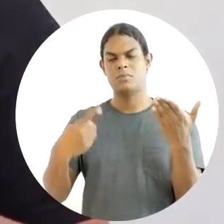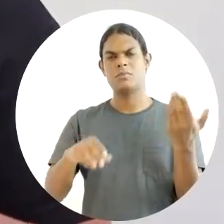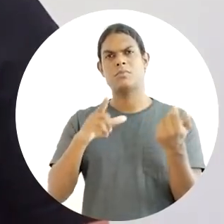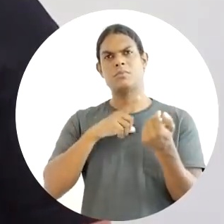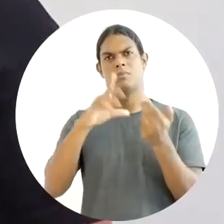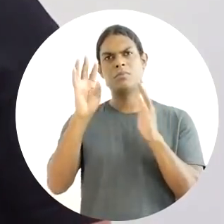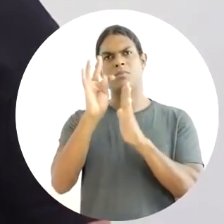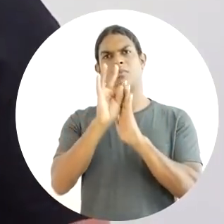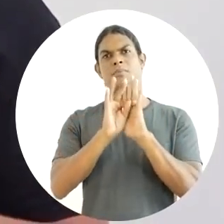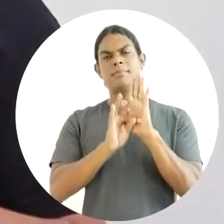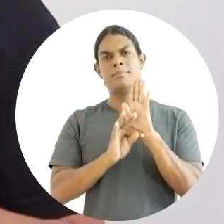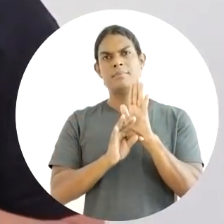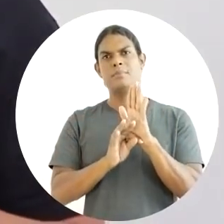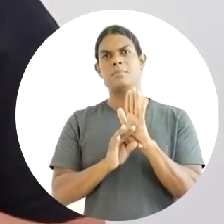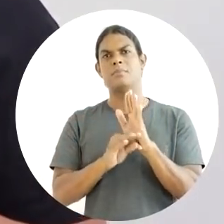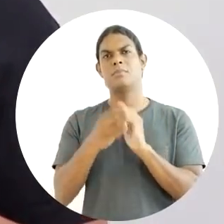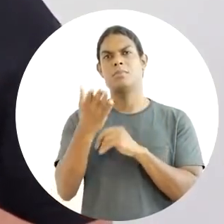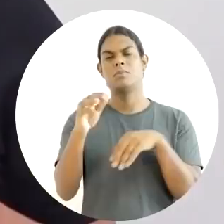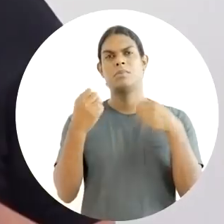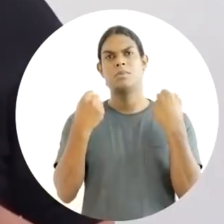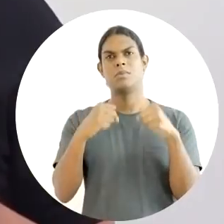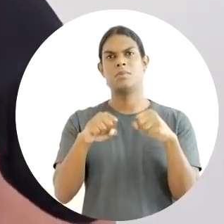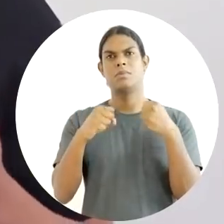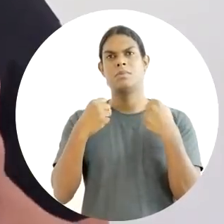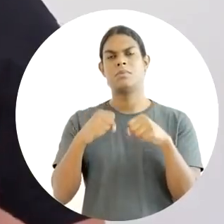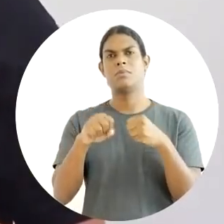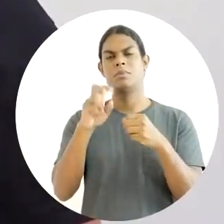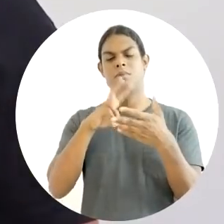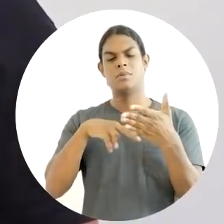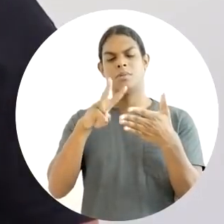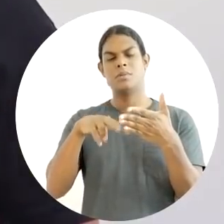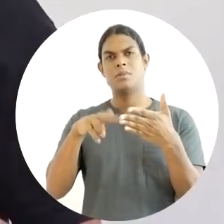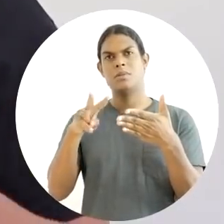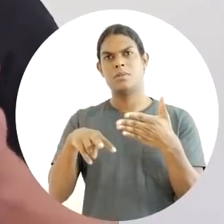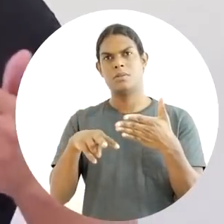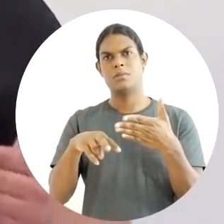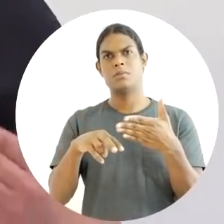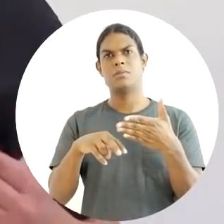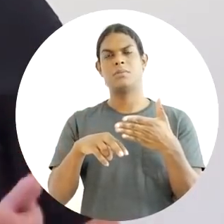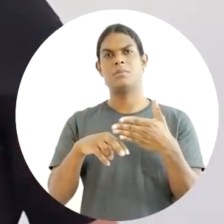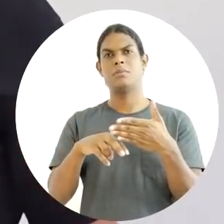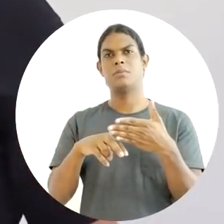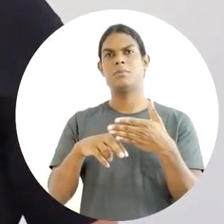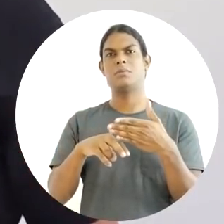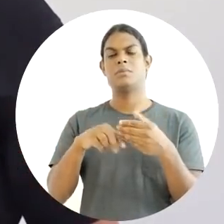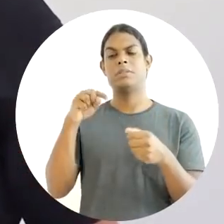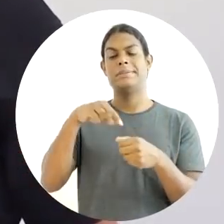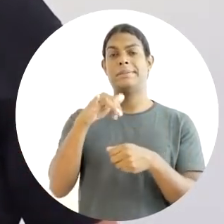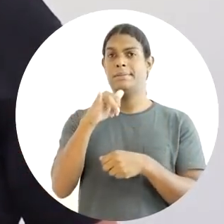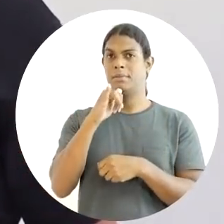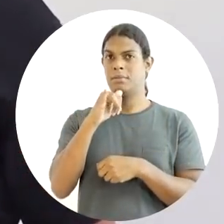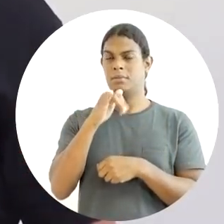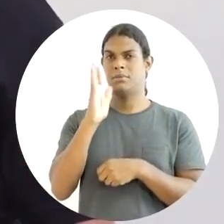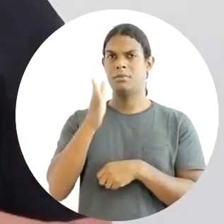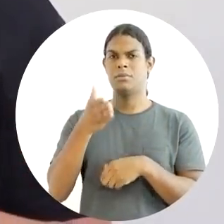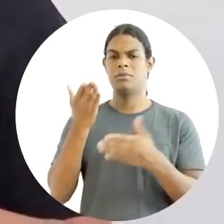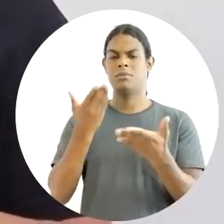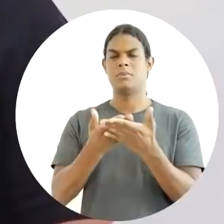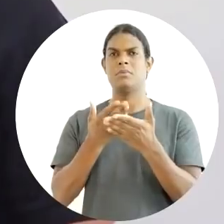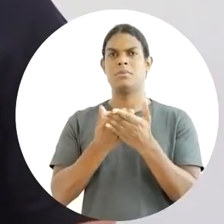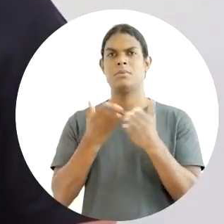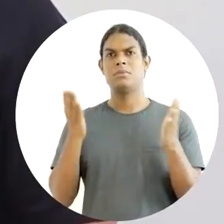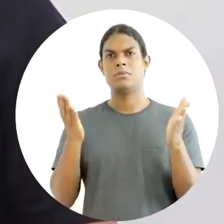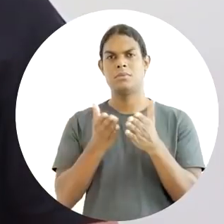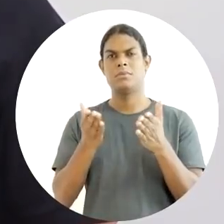texto que você pode verificar esses exemplos que eu dei, ok?